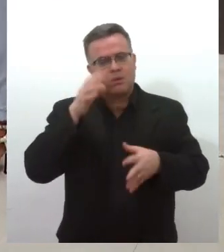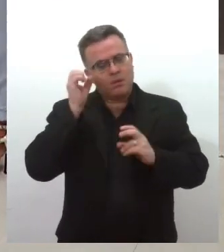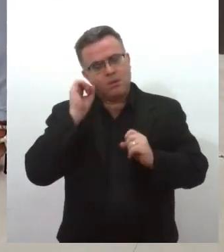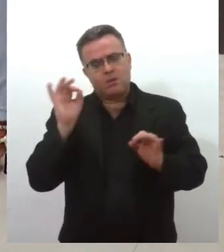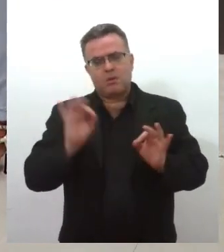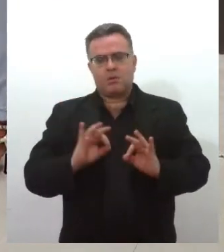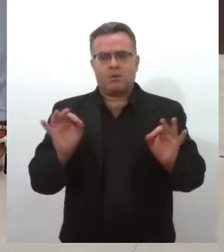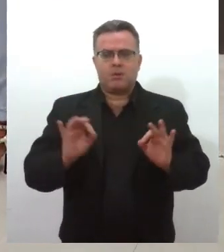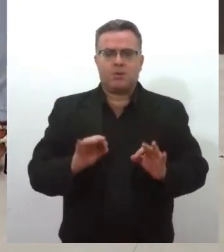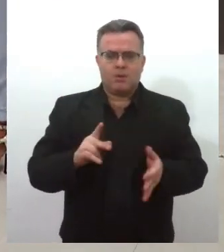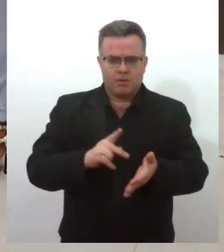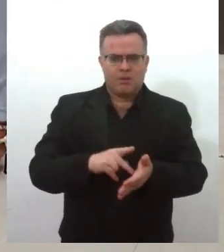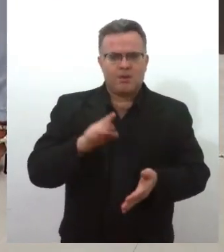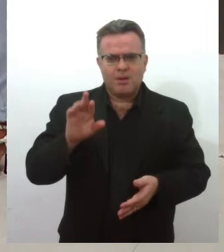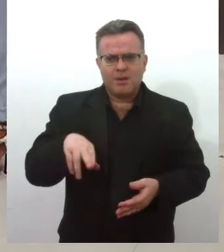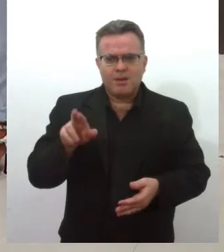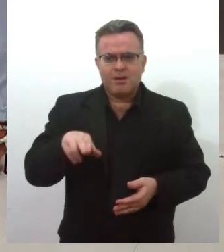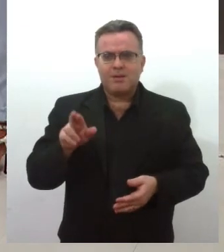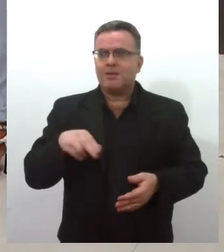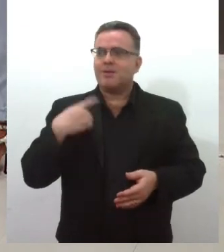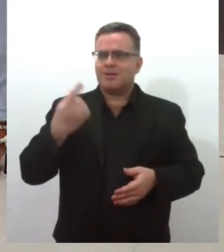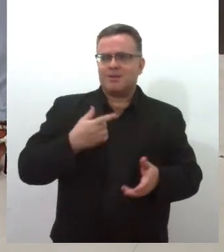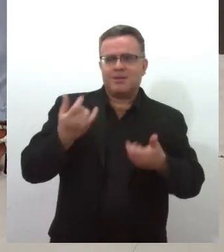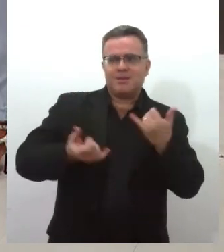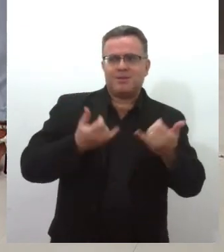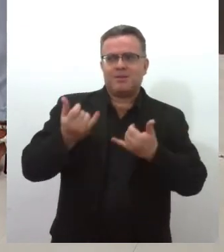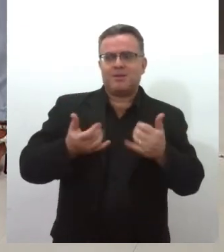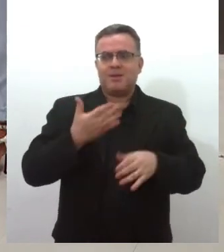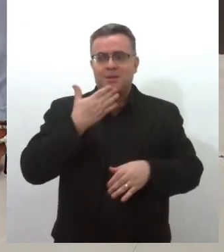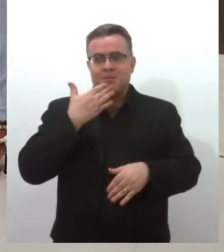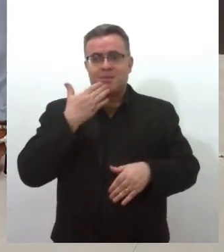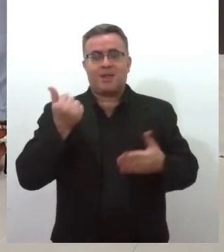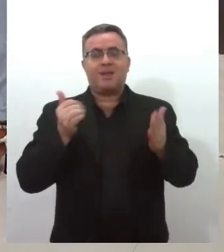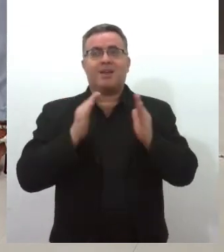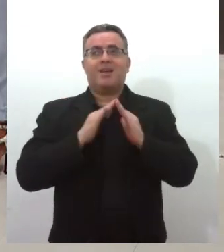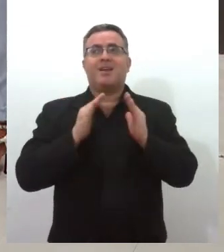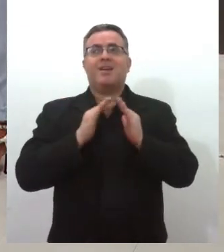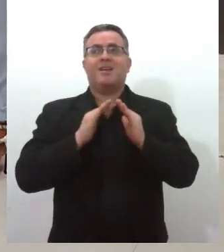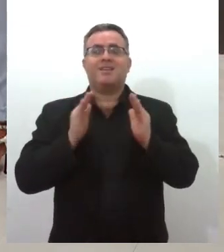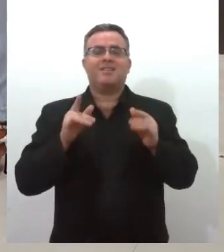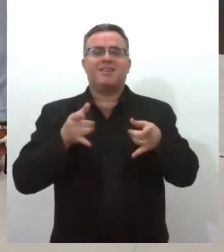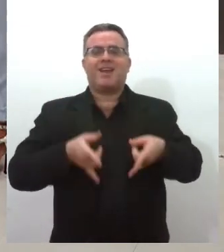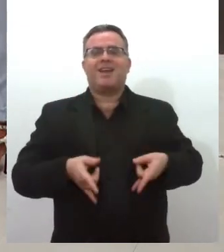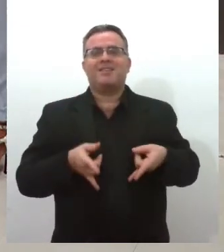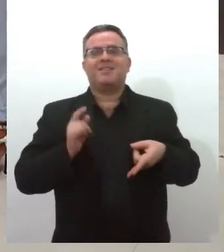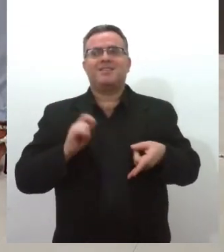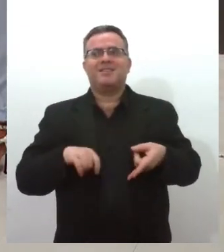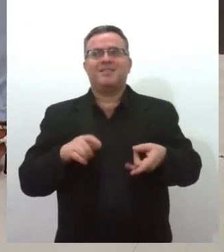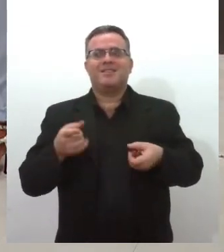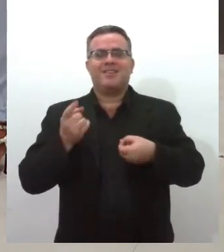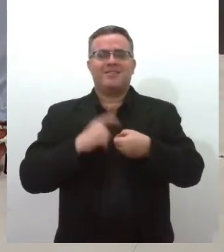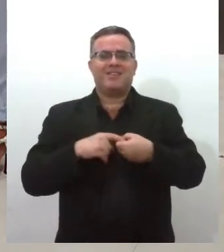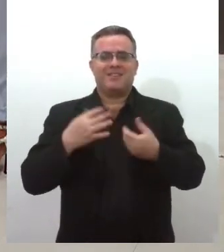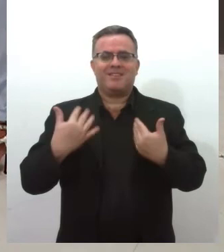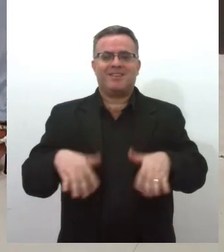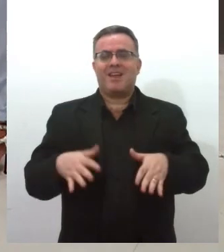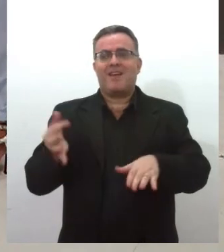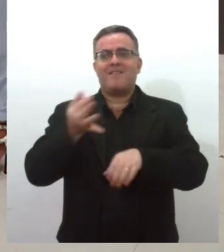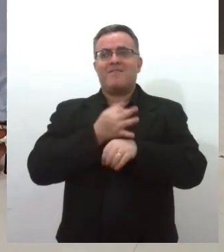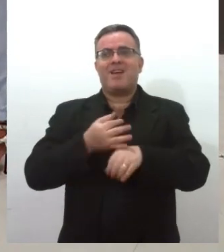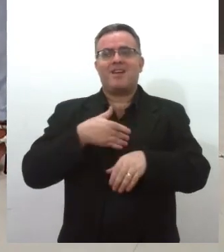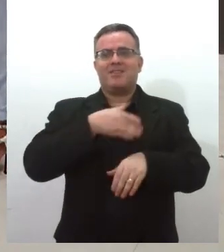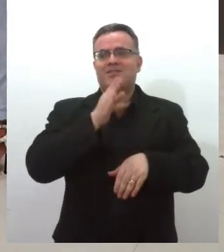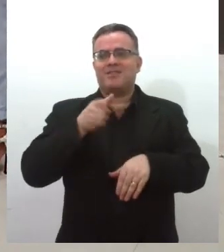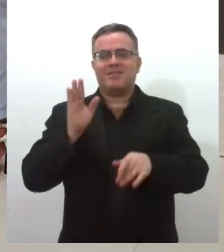mesma forma. Tanto que a gente brinca, né? Quando melhor, não tem lugar melhor que a nossa cama, quando a gente volta de umas férias de outros